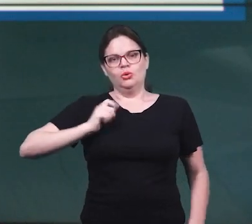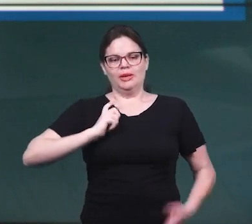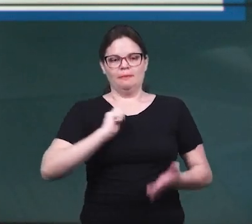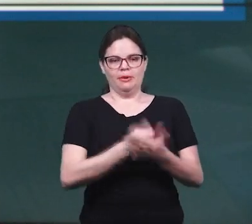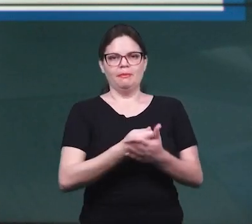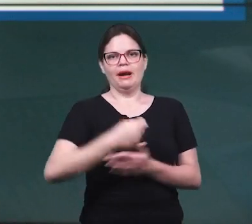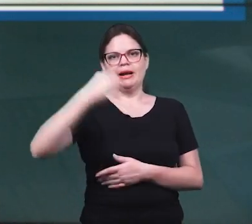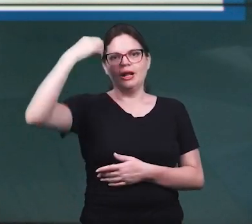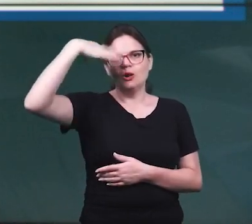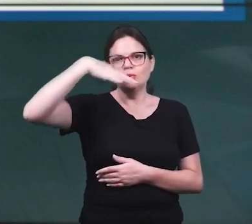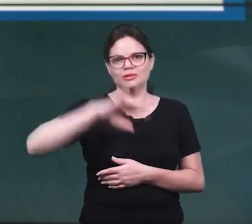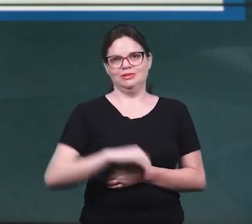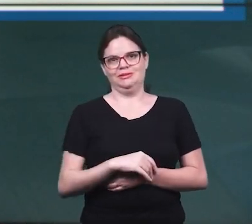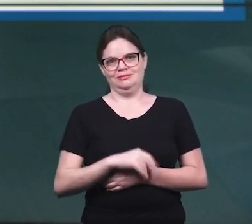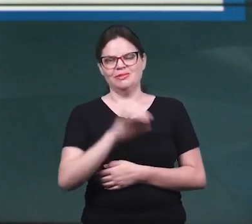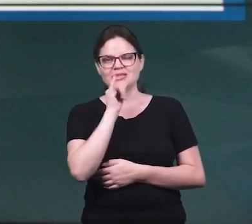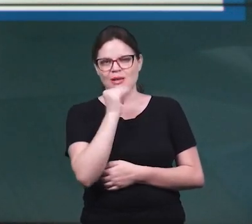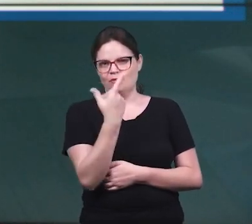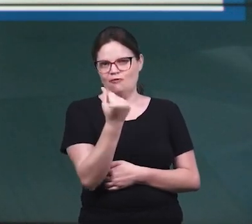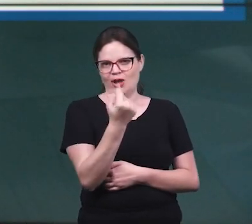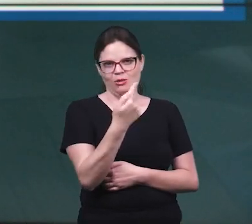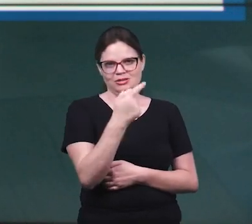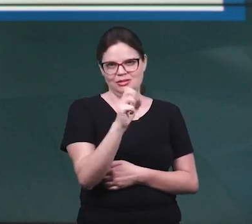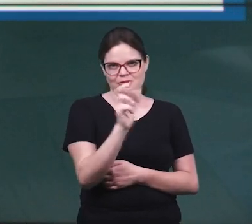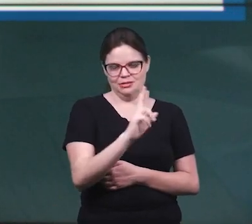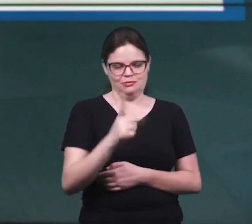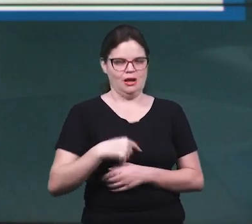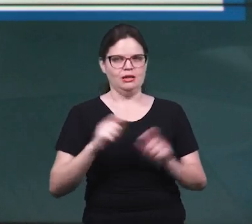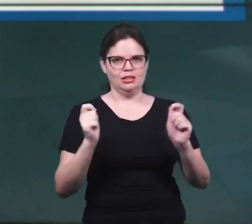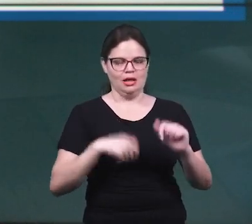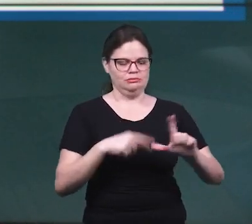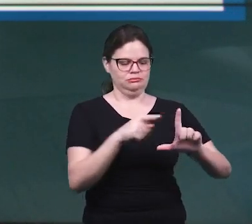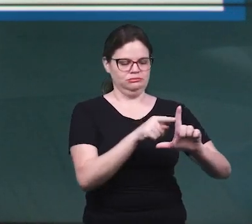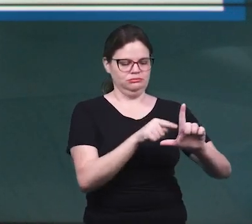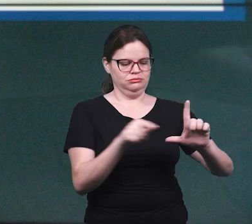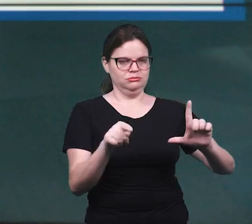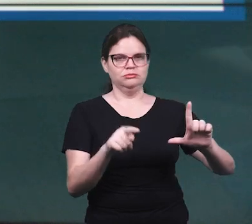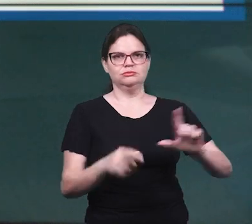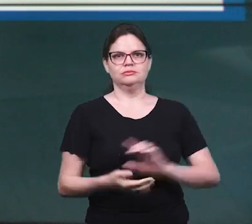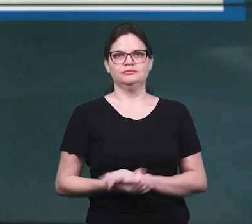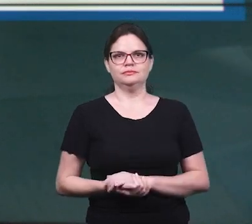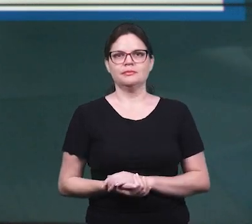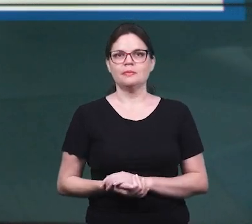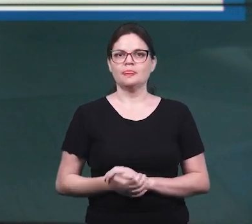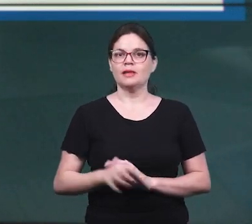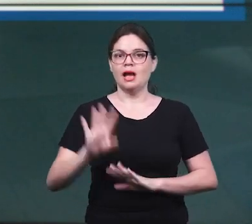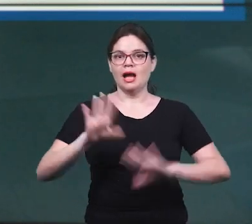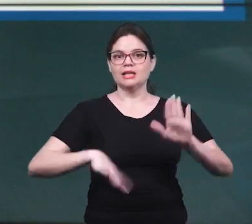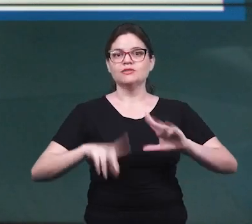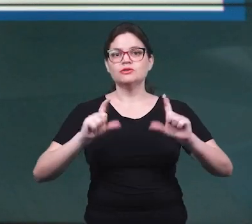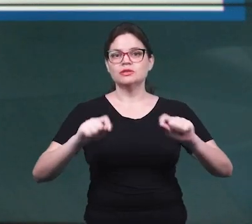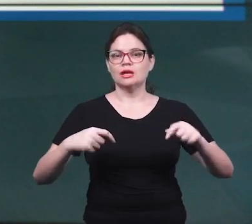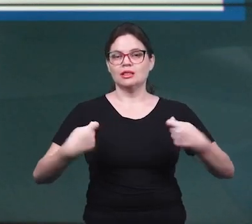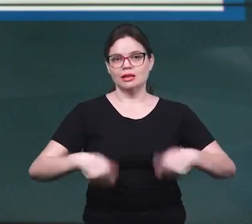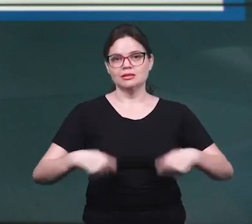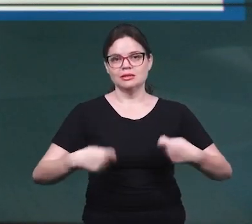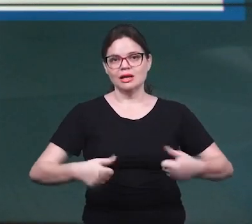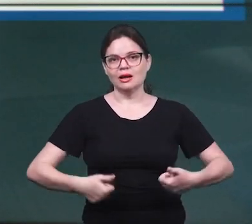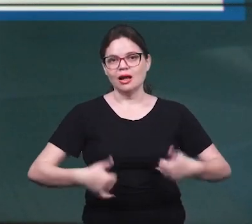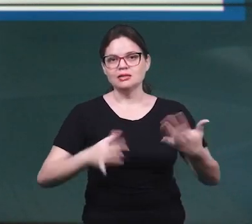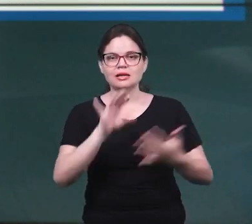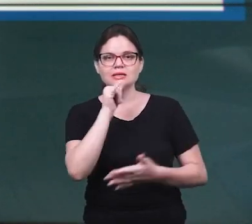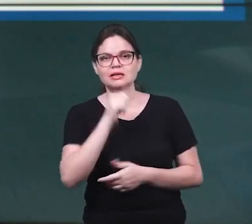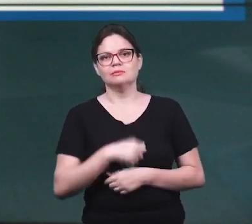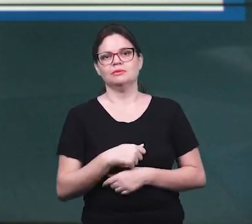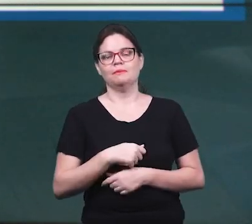água, aquele gasto que eu não tenho como fugir dele. Às vezes um gasto necessário, uma